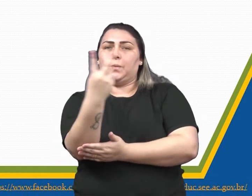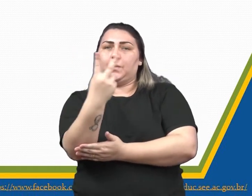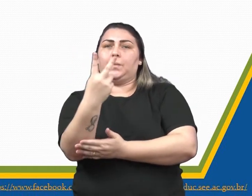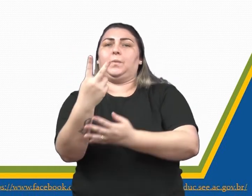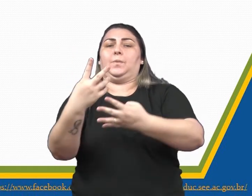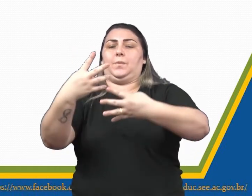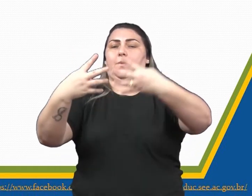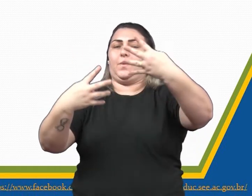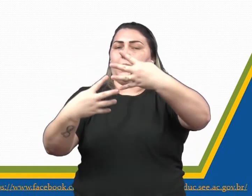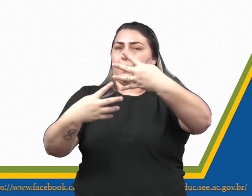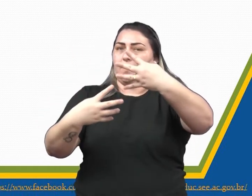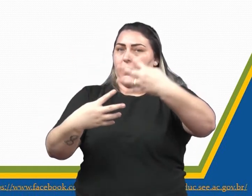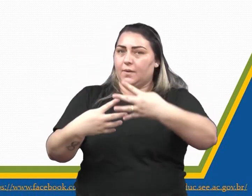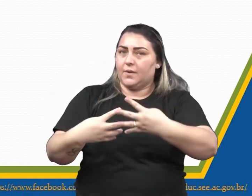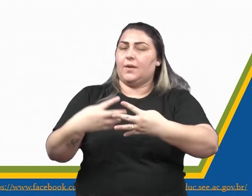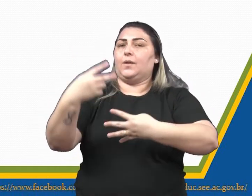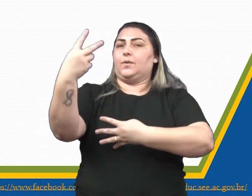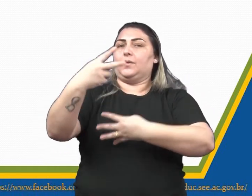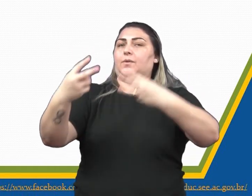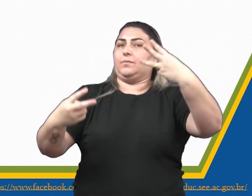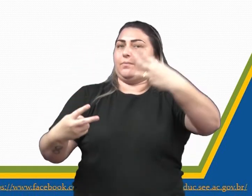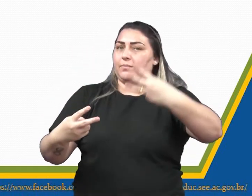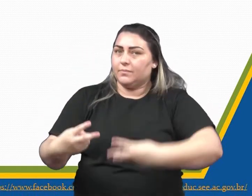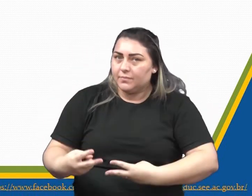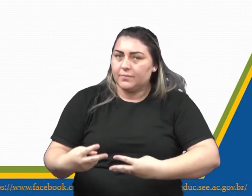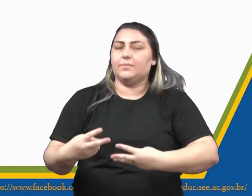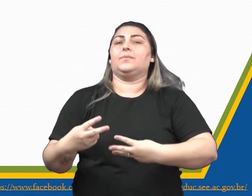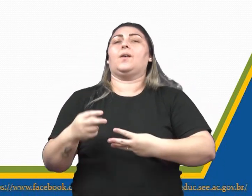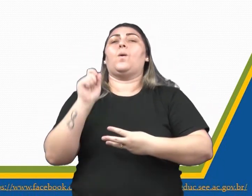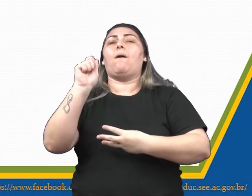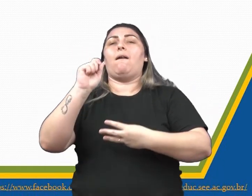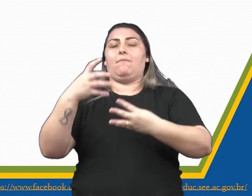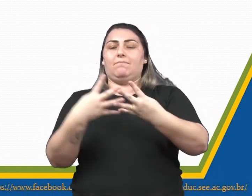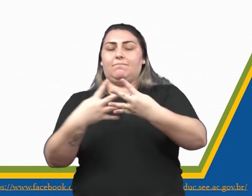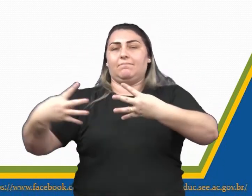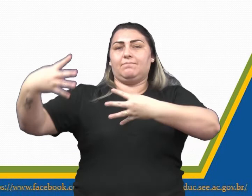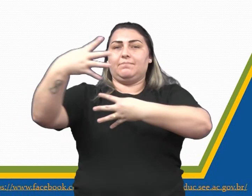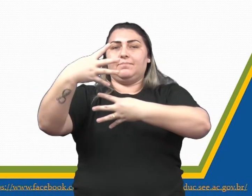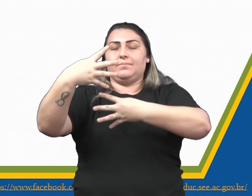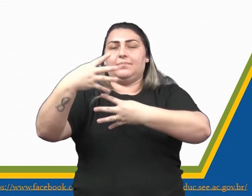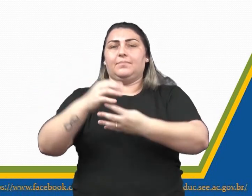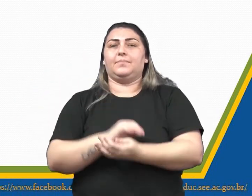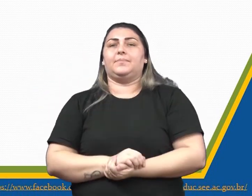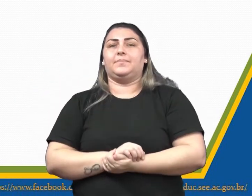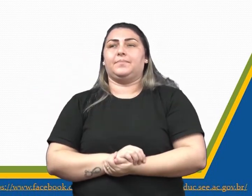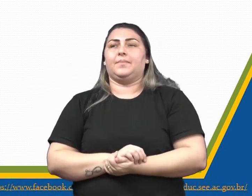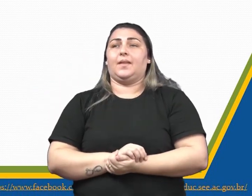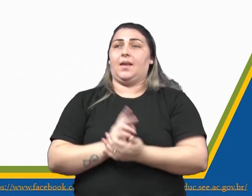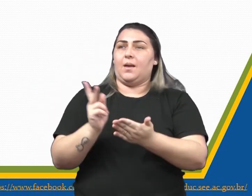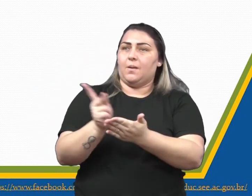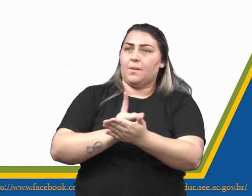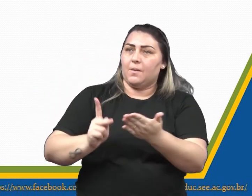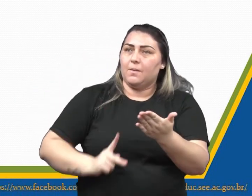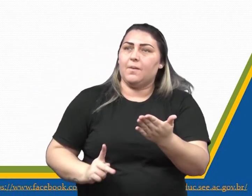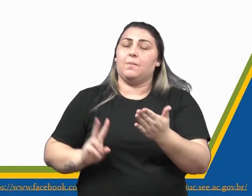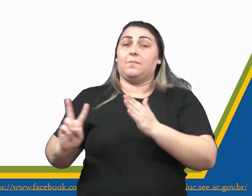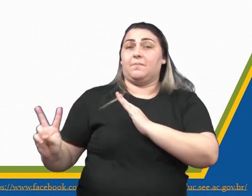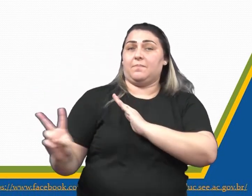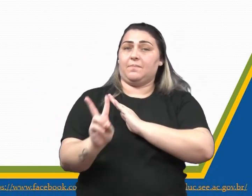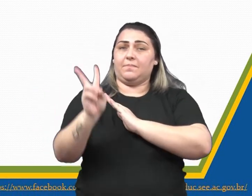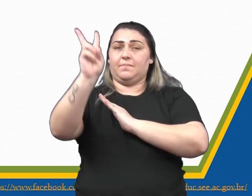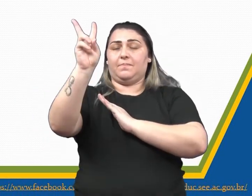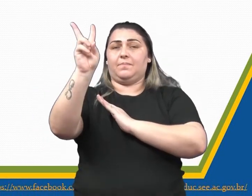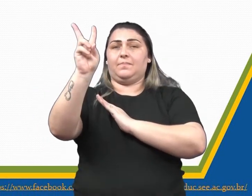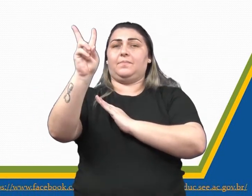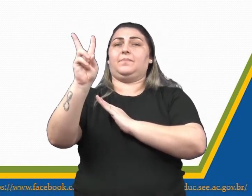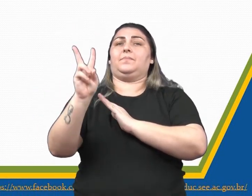2 tercetos. Nesse caso, nós vamos ter um soneto. E o outro, poema voltado para a valorização e incorporação